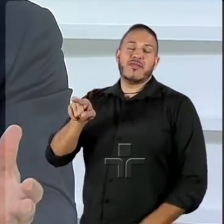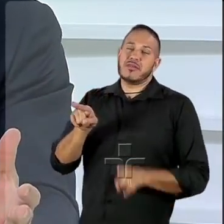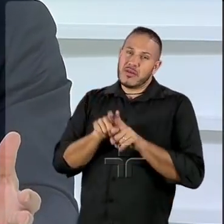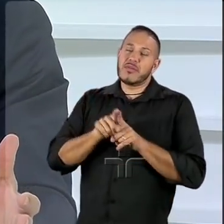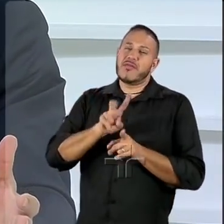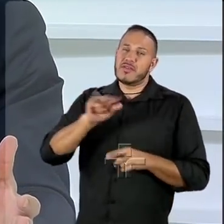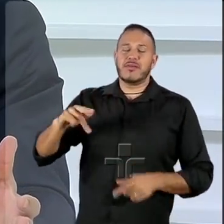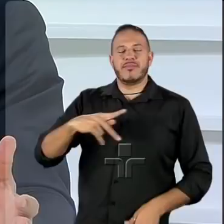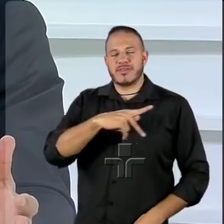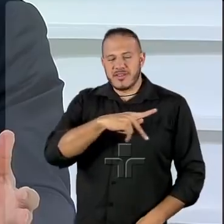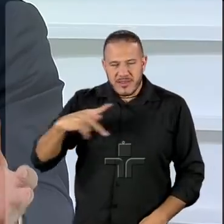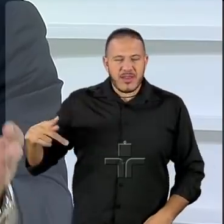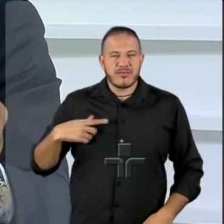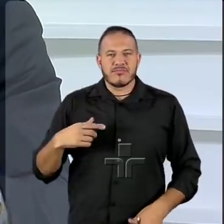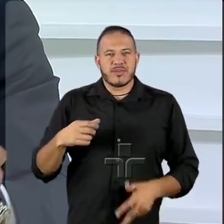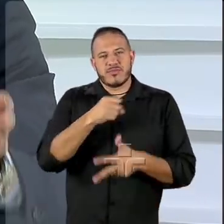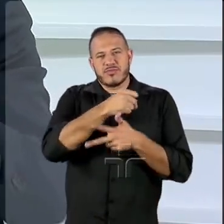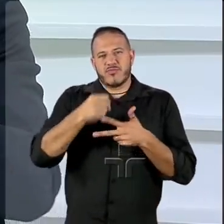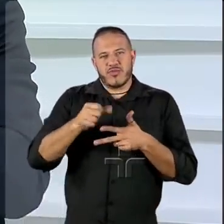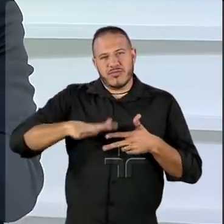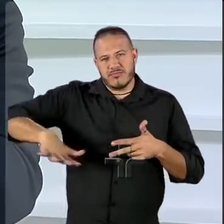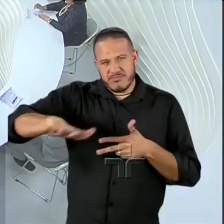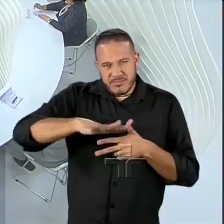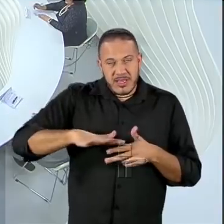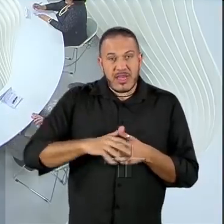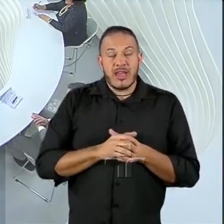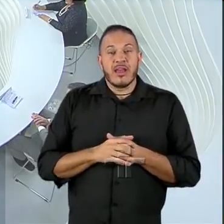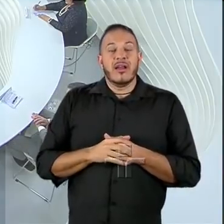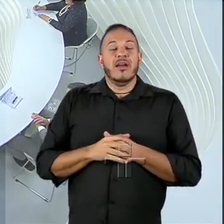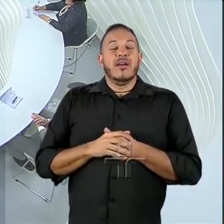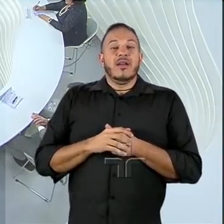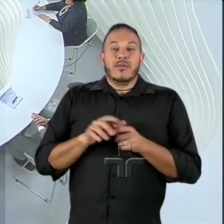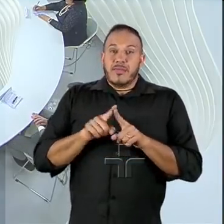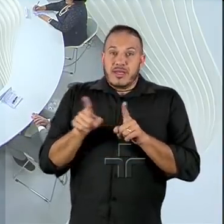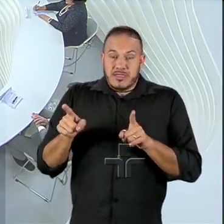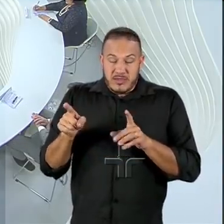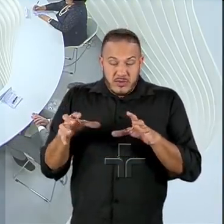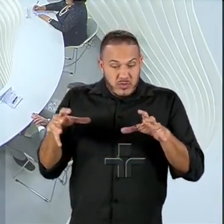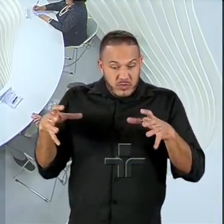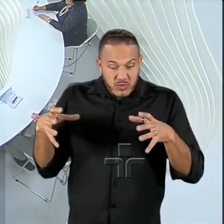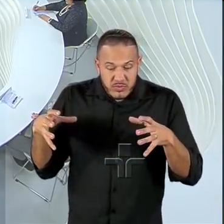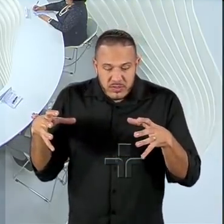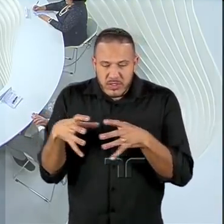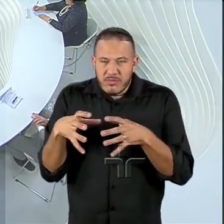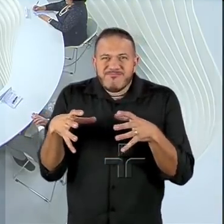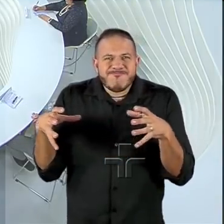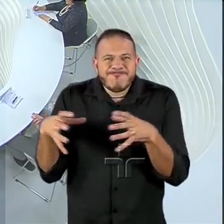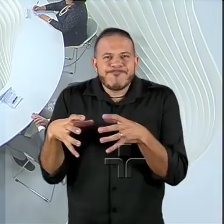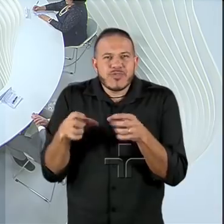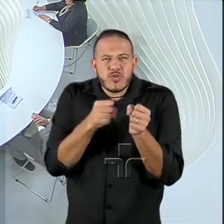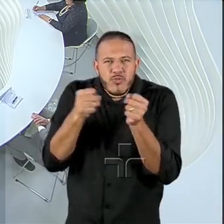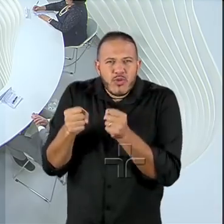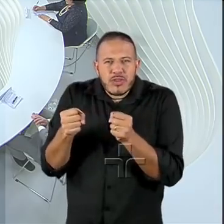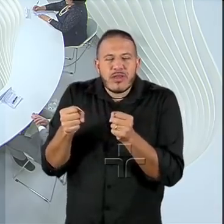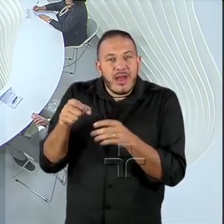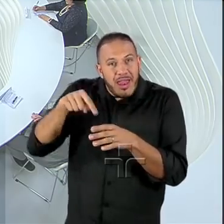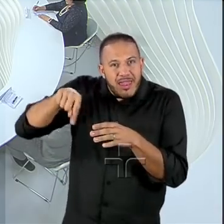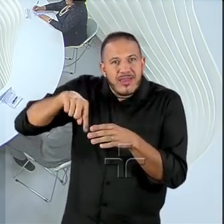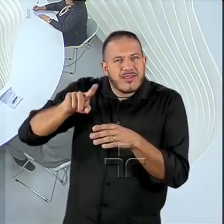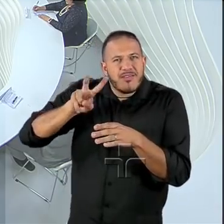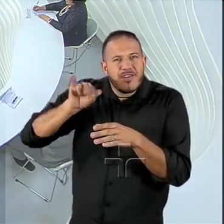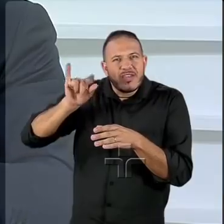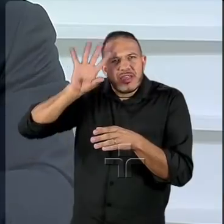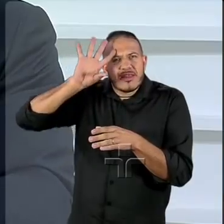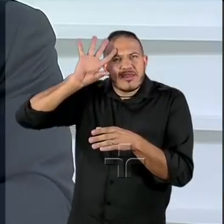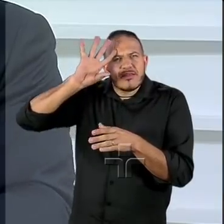do Poder Judiciário. Ao lado disso, você tem a concentração de poder sobre o que será decidido pelo